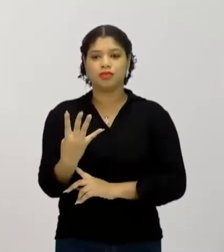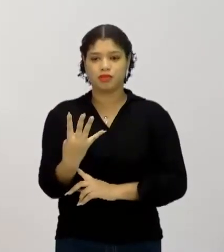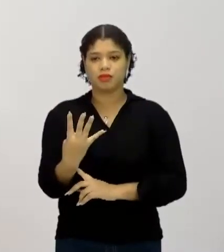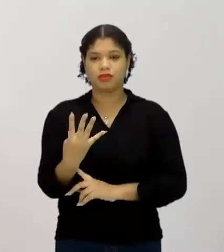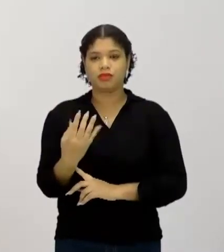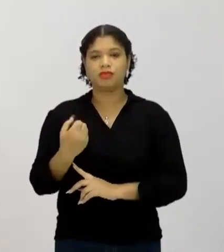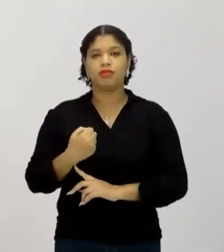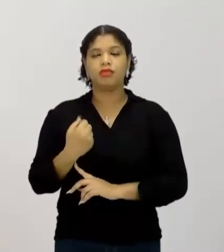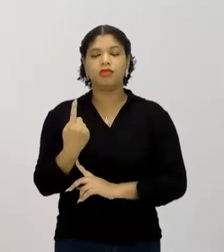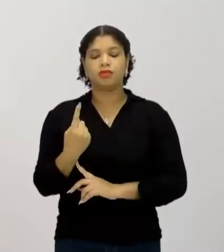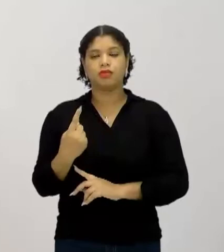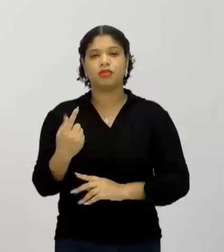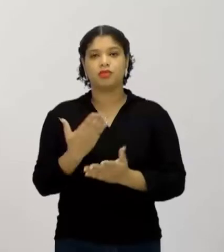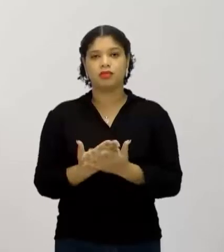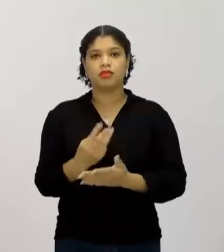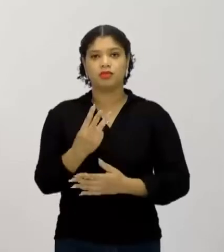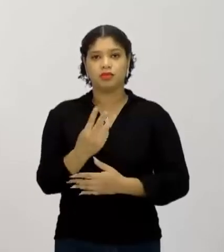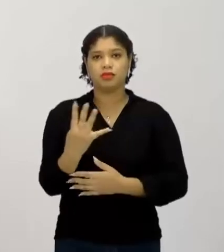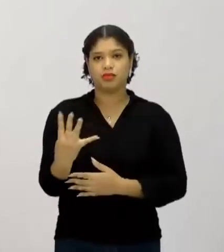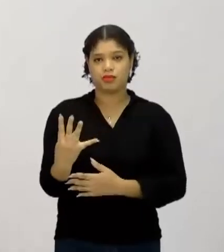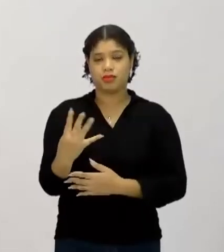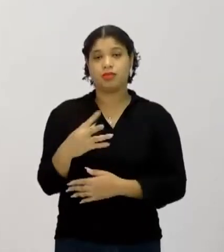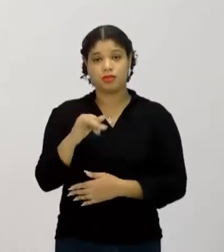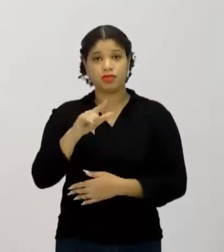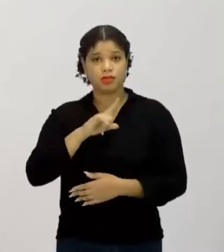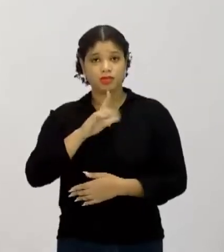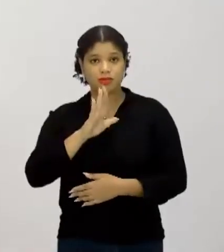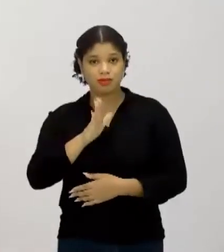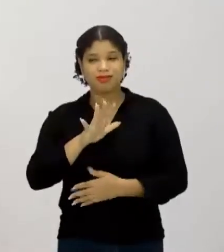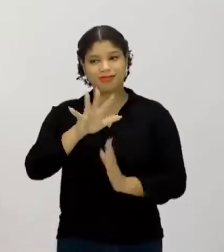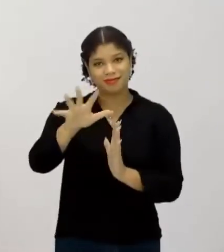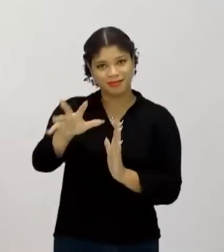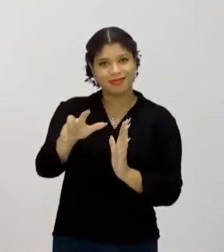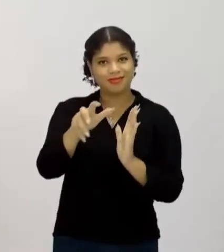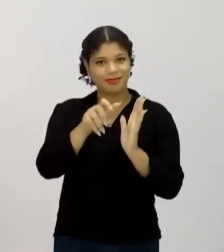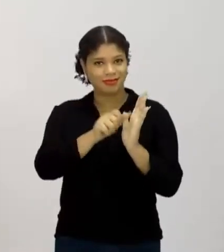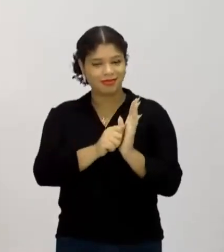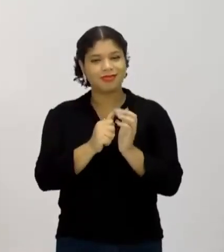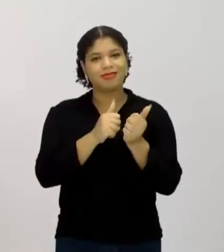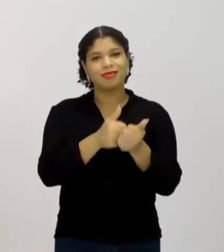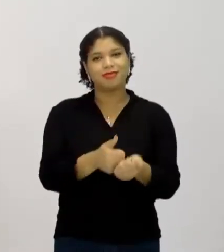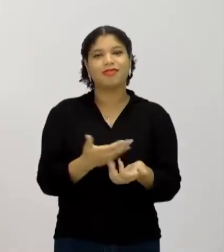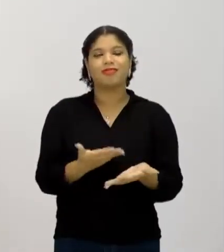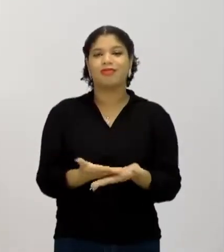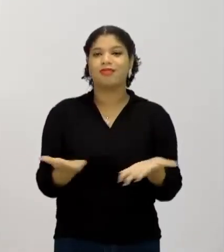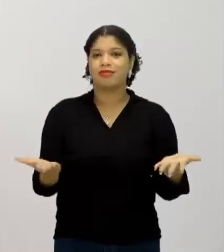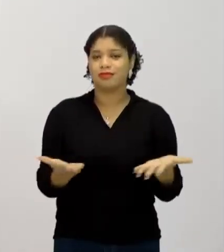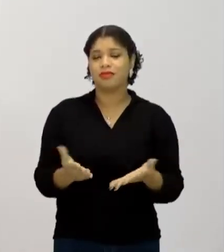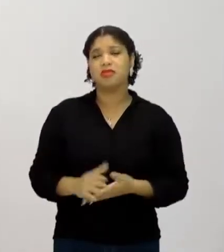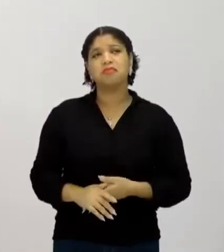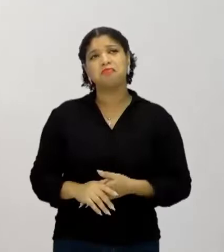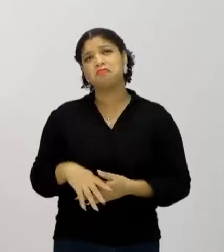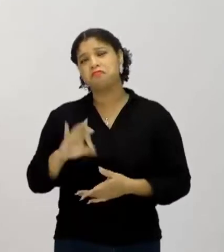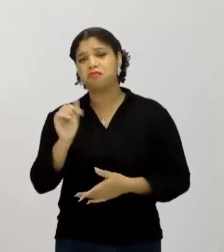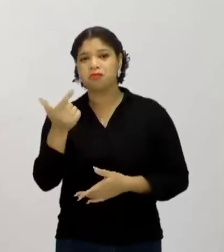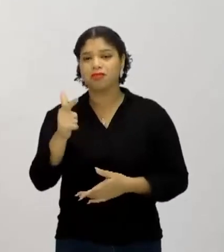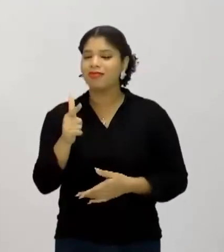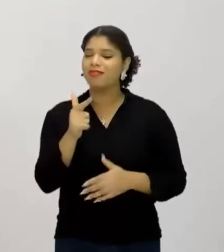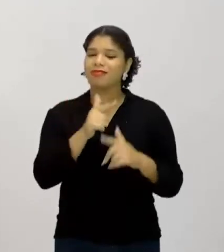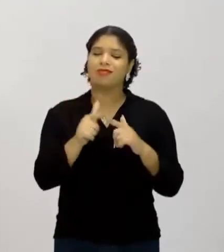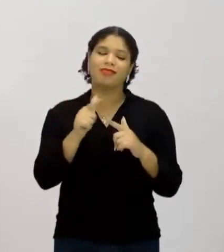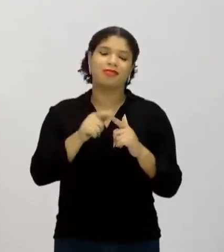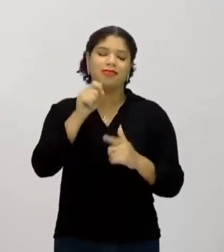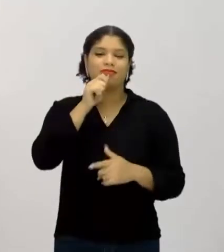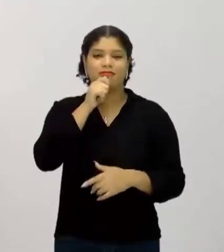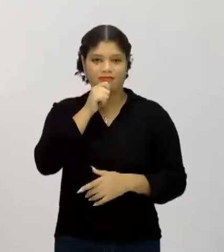1, aulas 3 e 4, tá bom? Se você já tem esse material, separe ele aí para acompanhar a nossa aula de hoje. Ah, mas eu não tenho. Também não tem